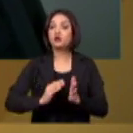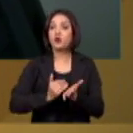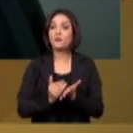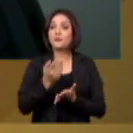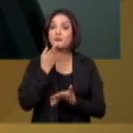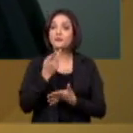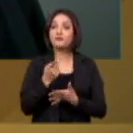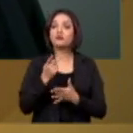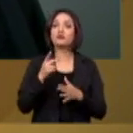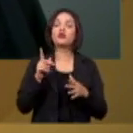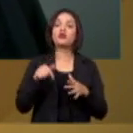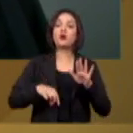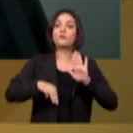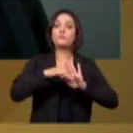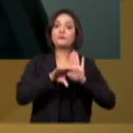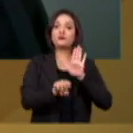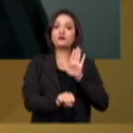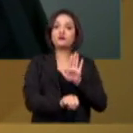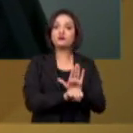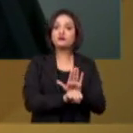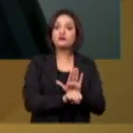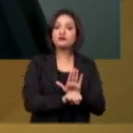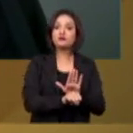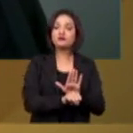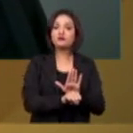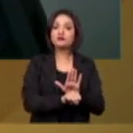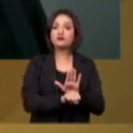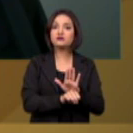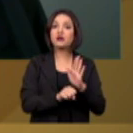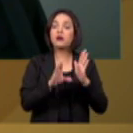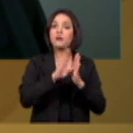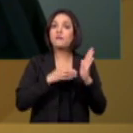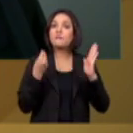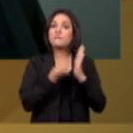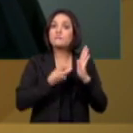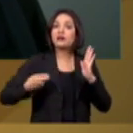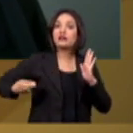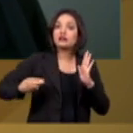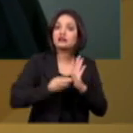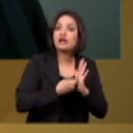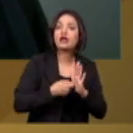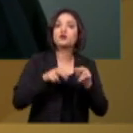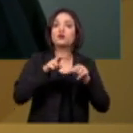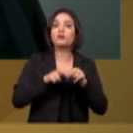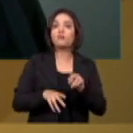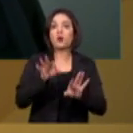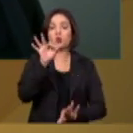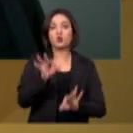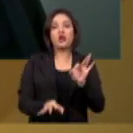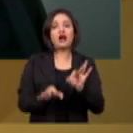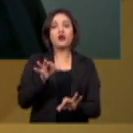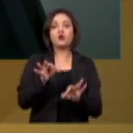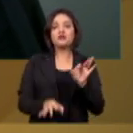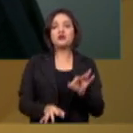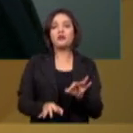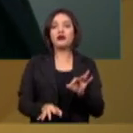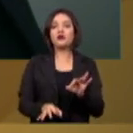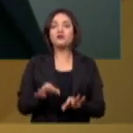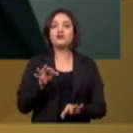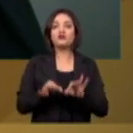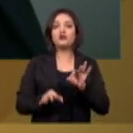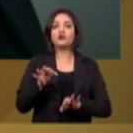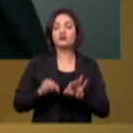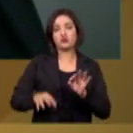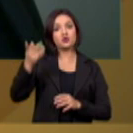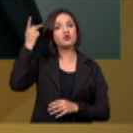trata-se de mandado de segurança impetrado pelo tribunal de justiça do estado de são paulo em